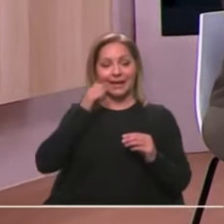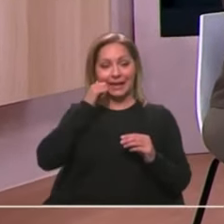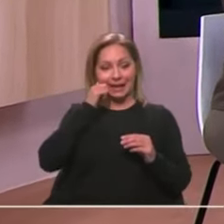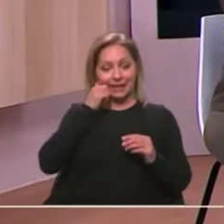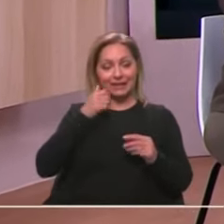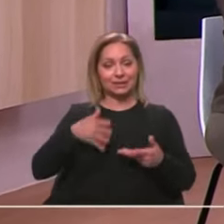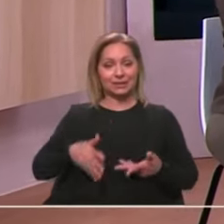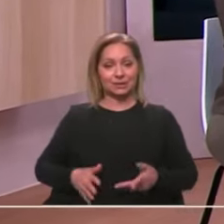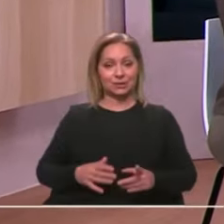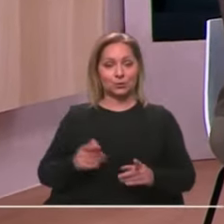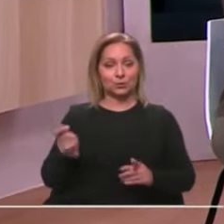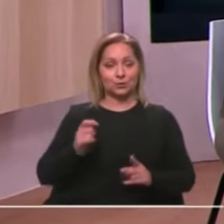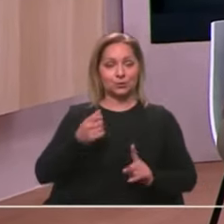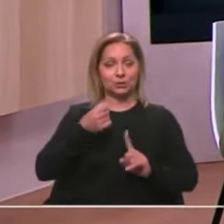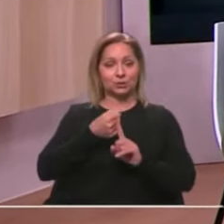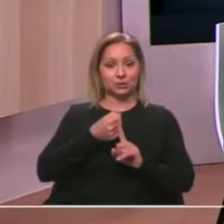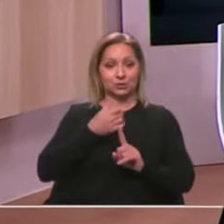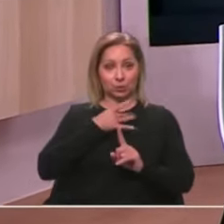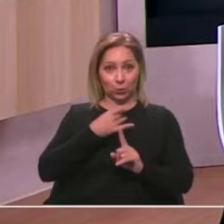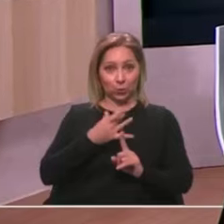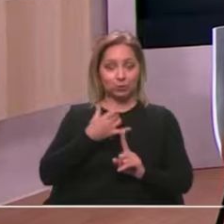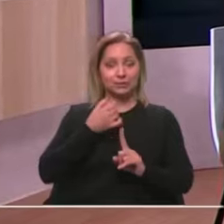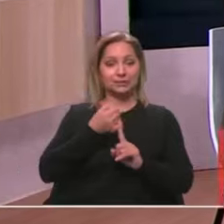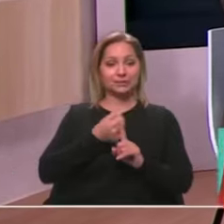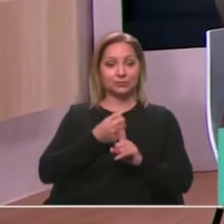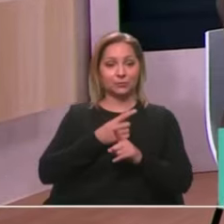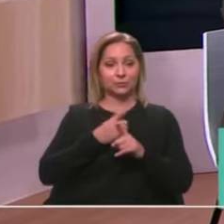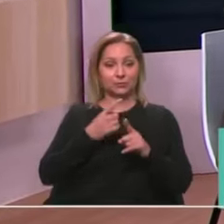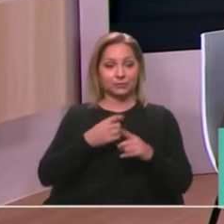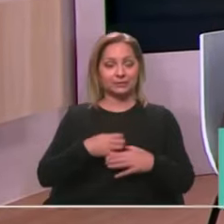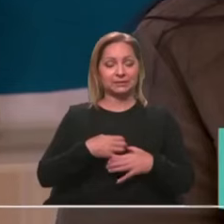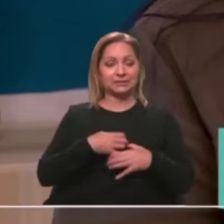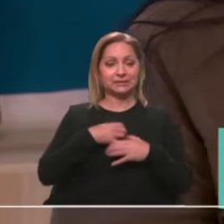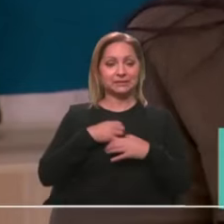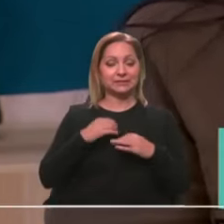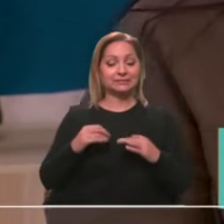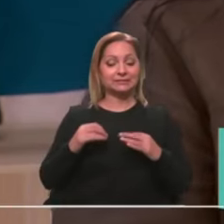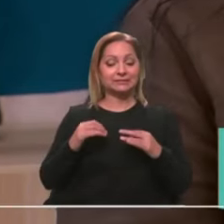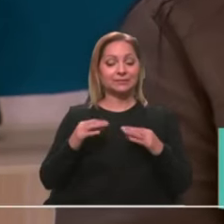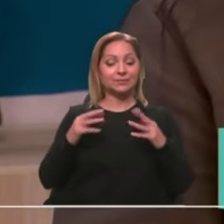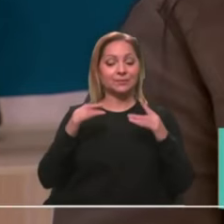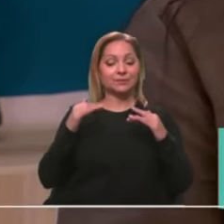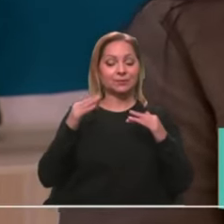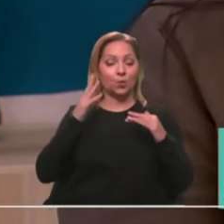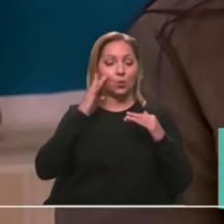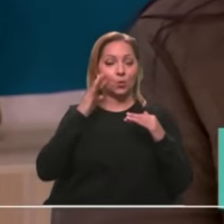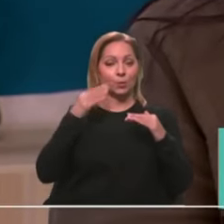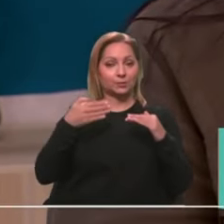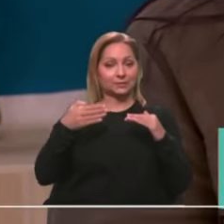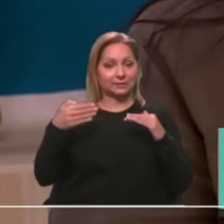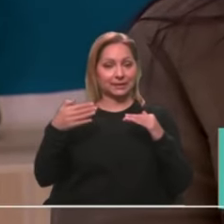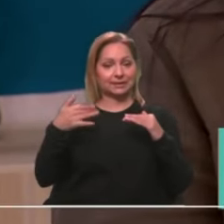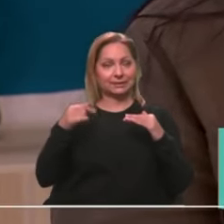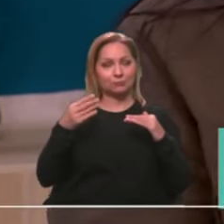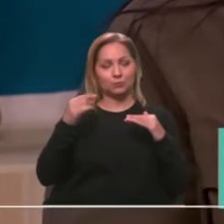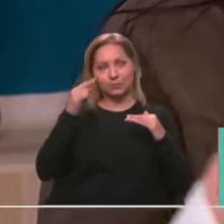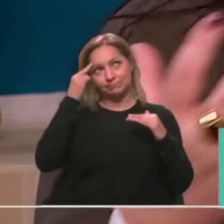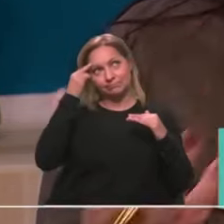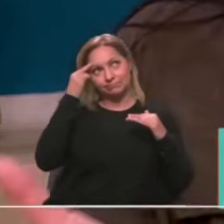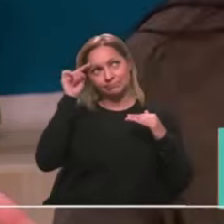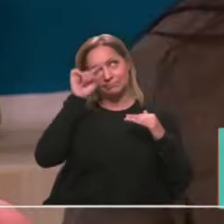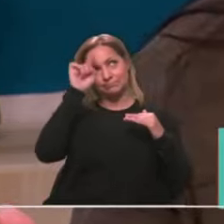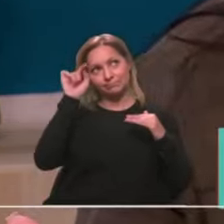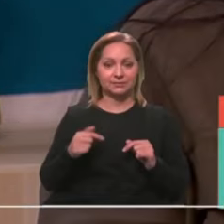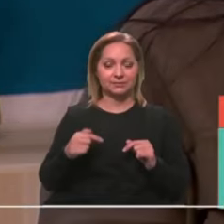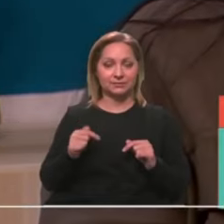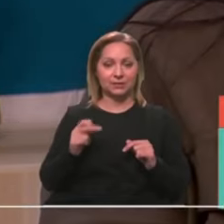agosto. Porquê? Porque eles vão estar numa vibração de 7 e muitos deles vão começar aí a questionar o seu propósito